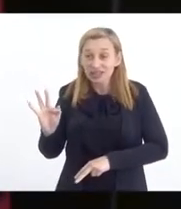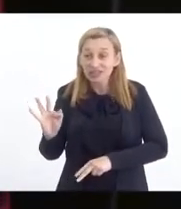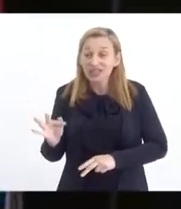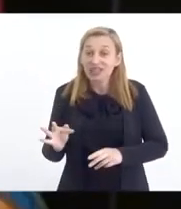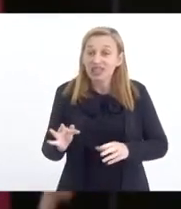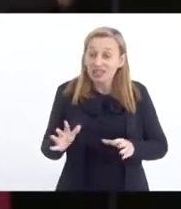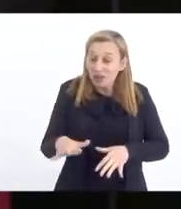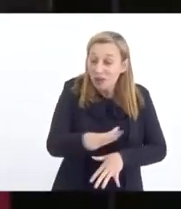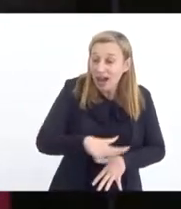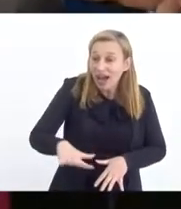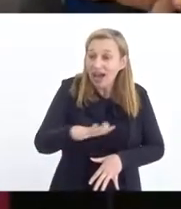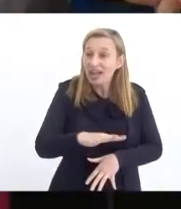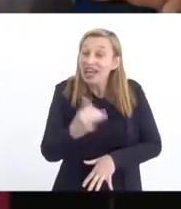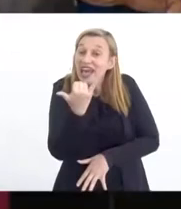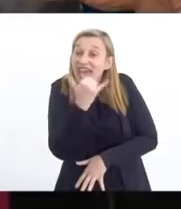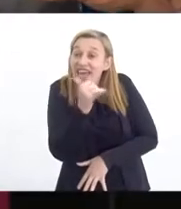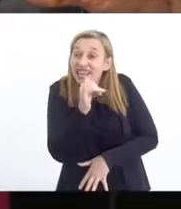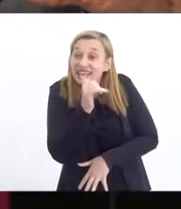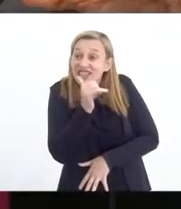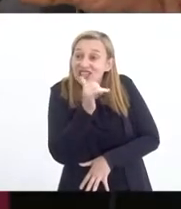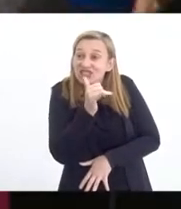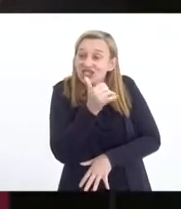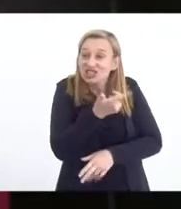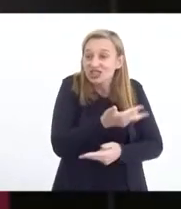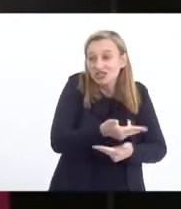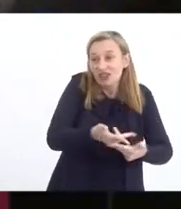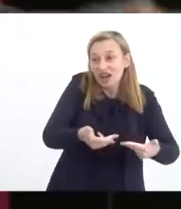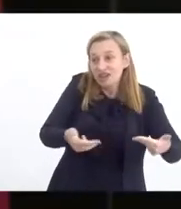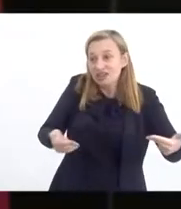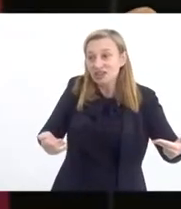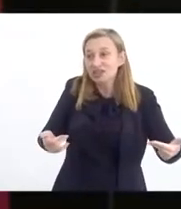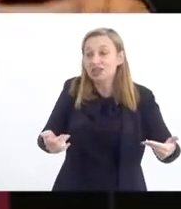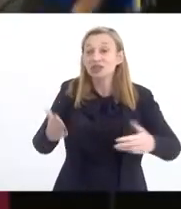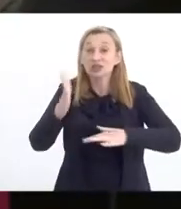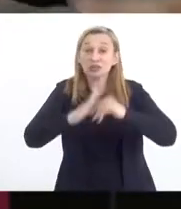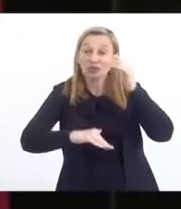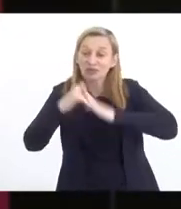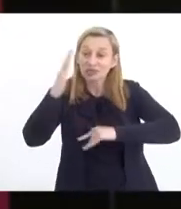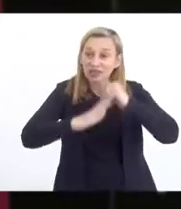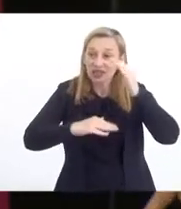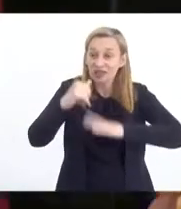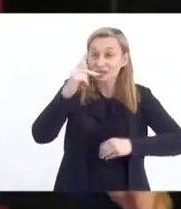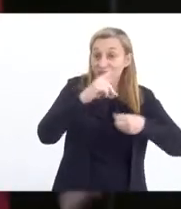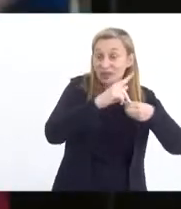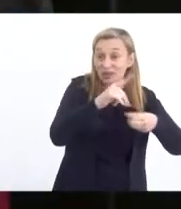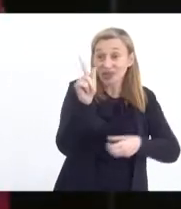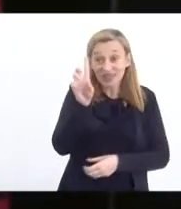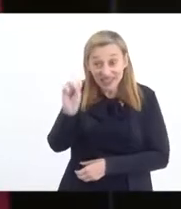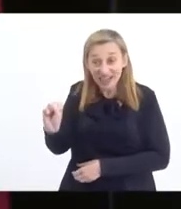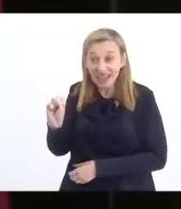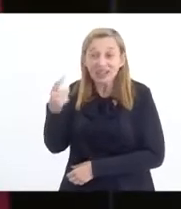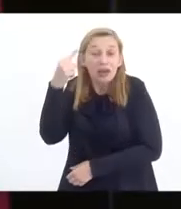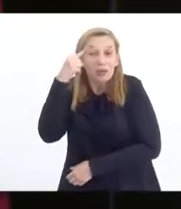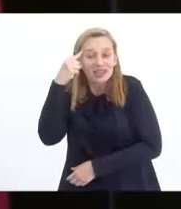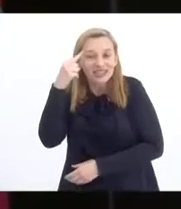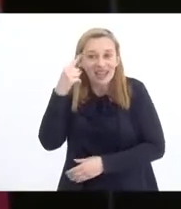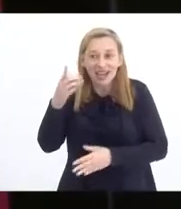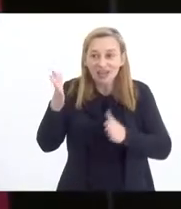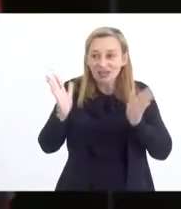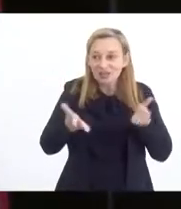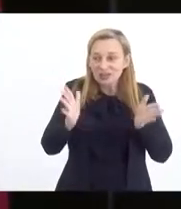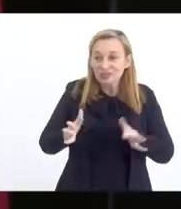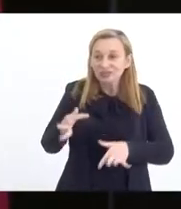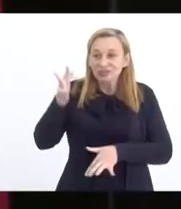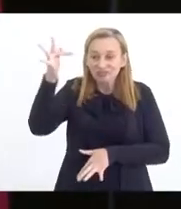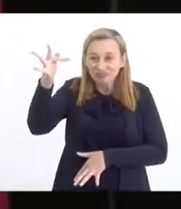energias. Vamos trabalhar para os profissionais das energias petróleo e gás, mas pensar no presente para o futuro, que é as